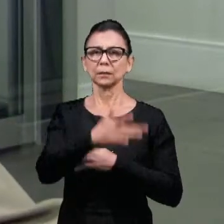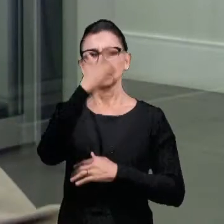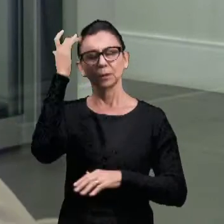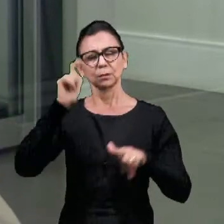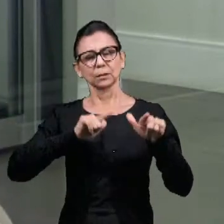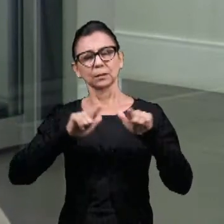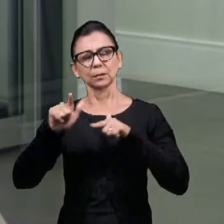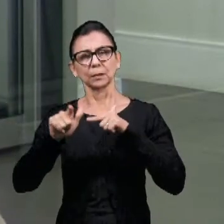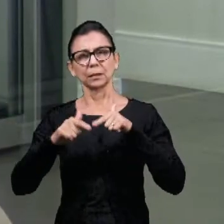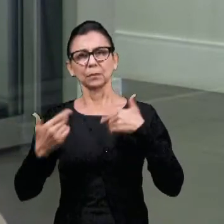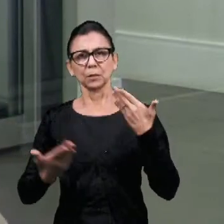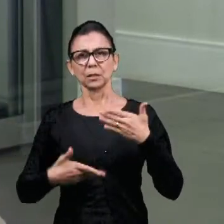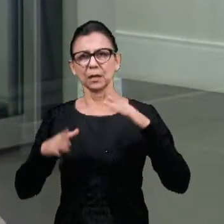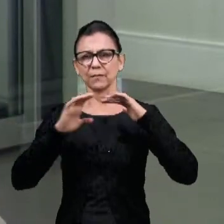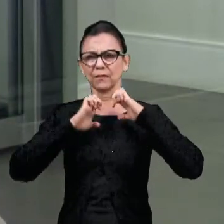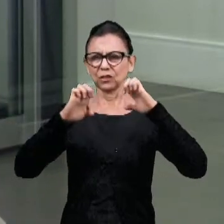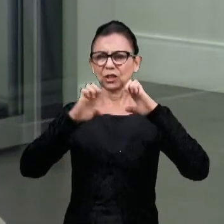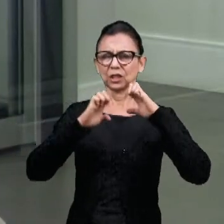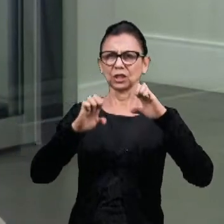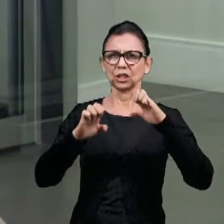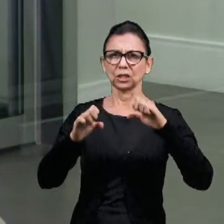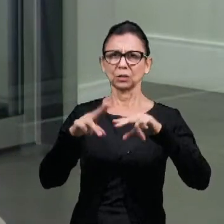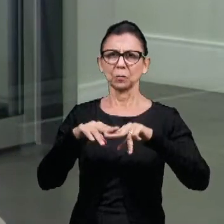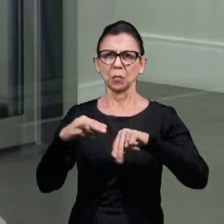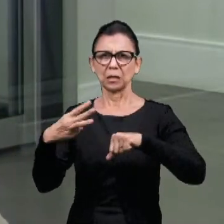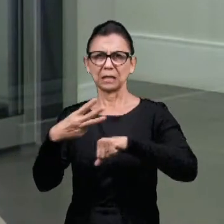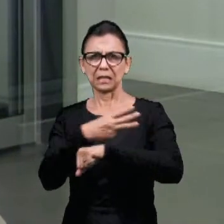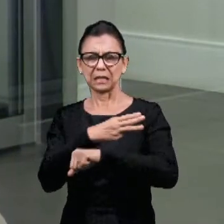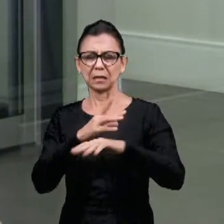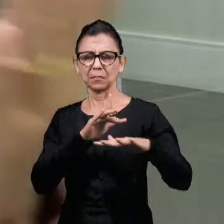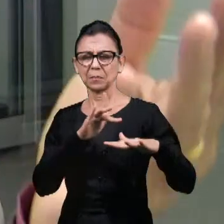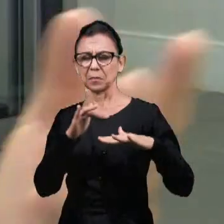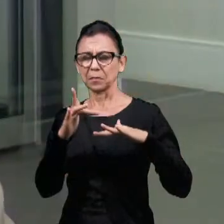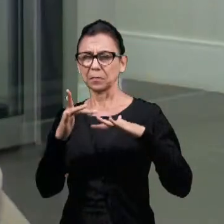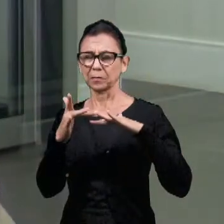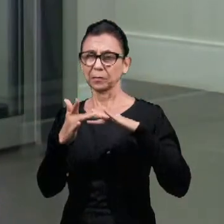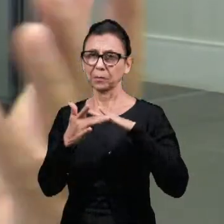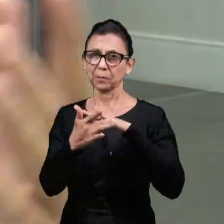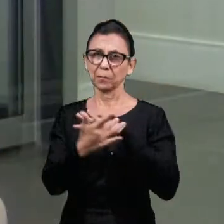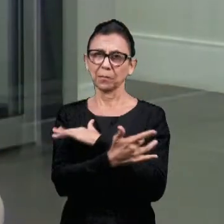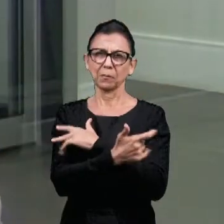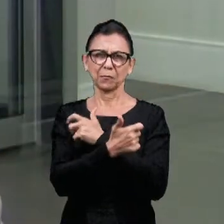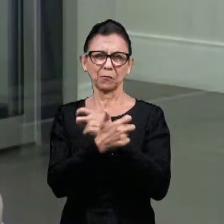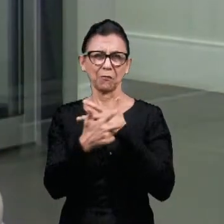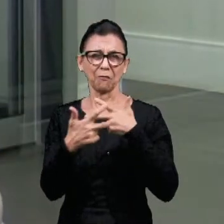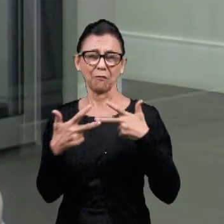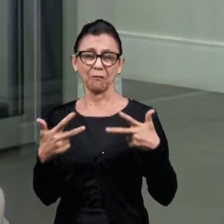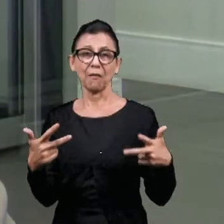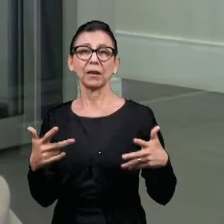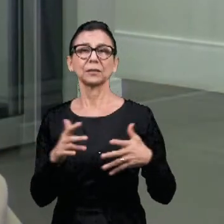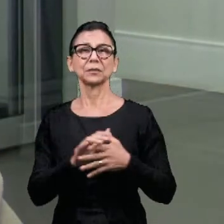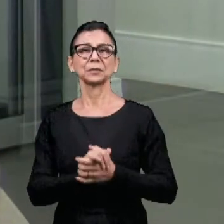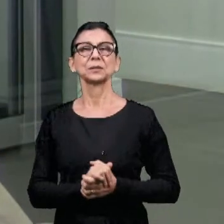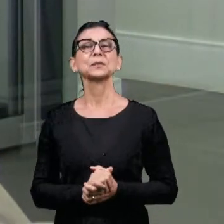pelo WhatsApp e usando os diversos aplicativos